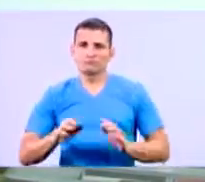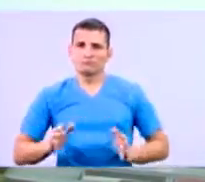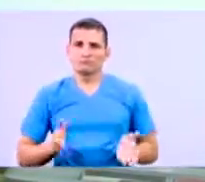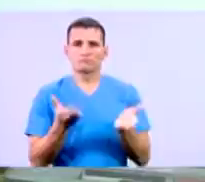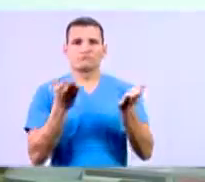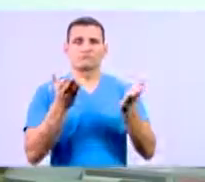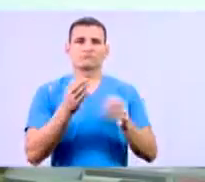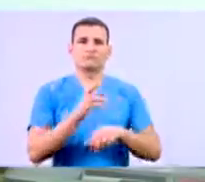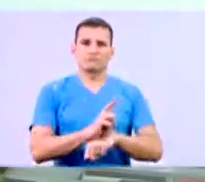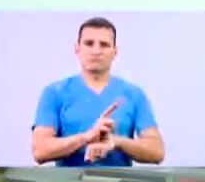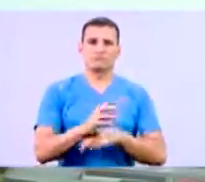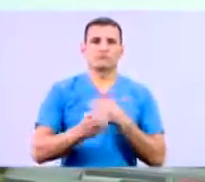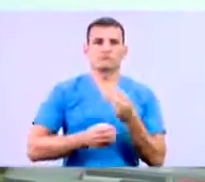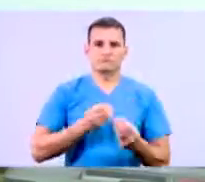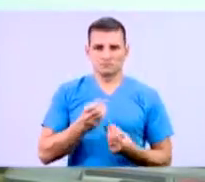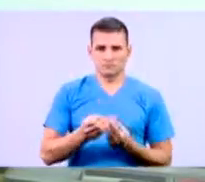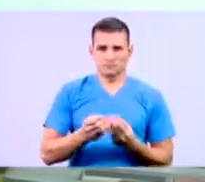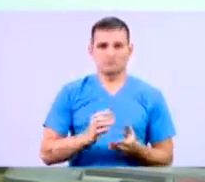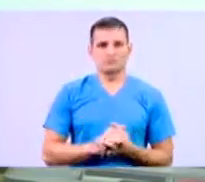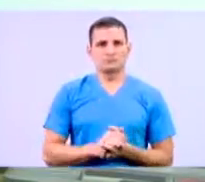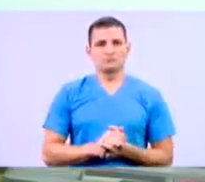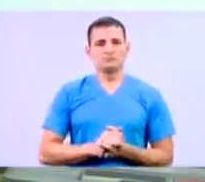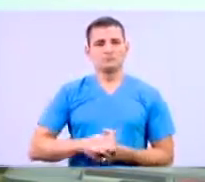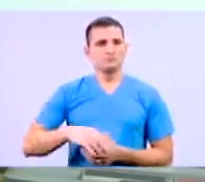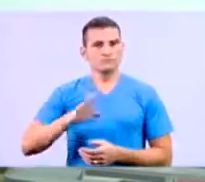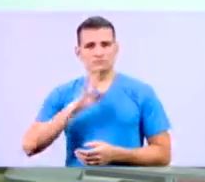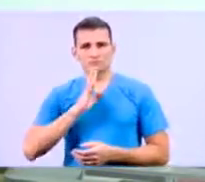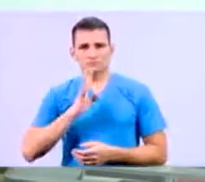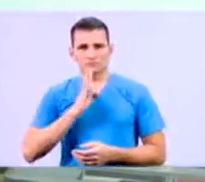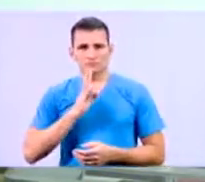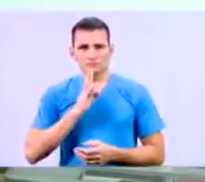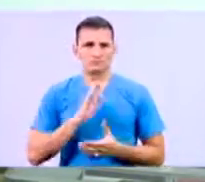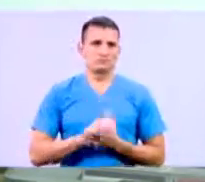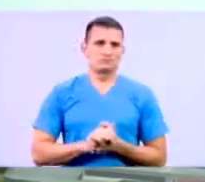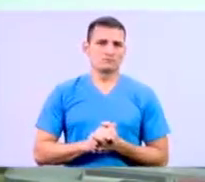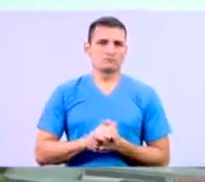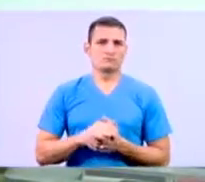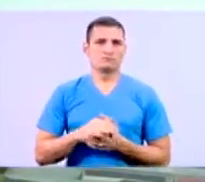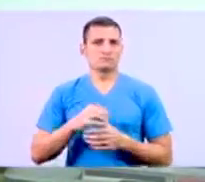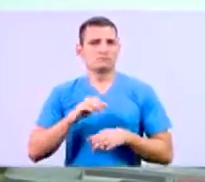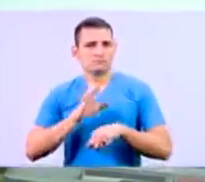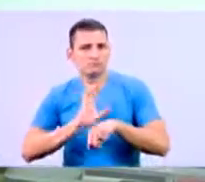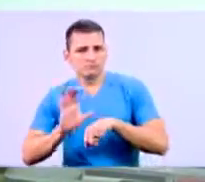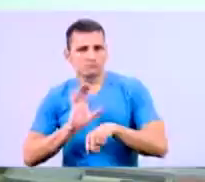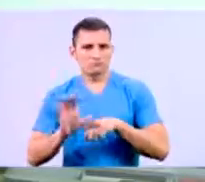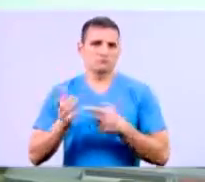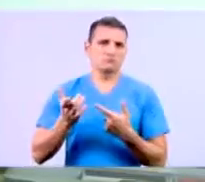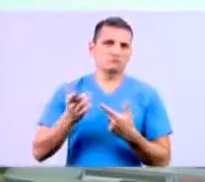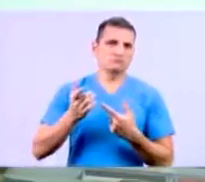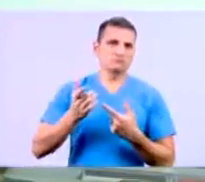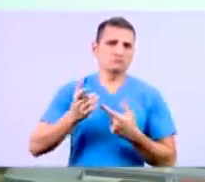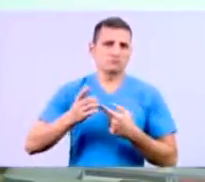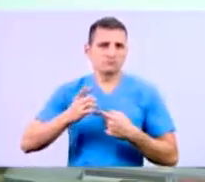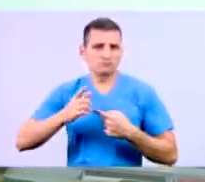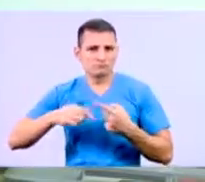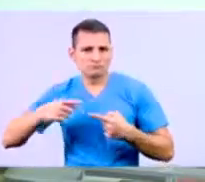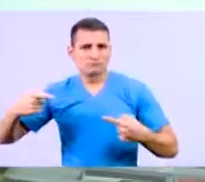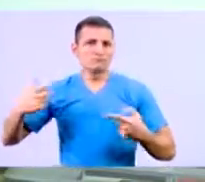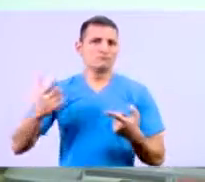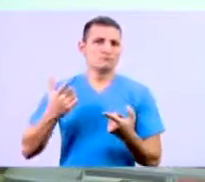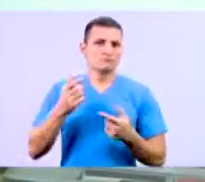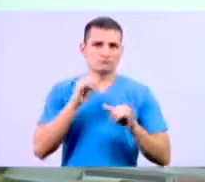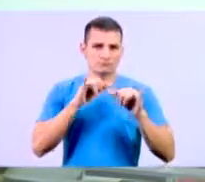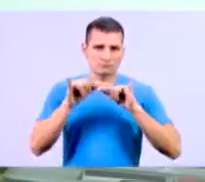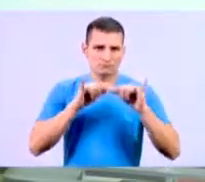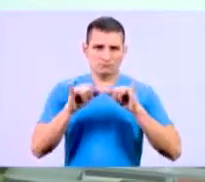Como que é o incentivo? Através do conhecimento, ou seja, distribuir cursos, cartilhas, informações em geral